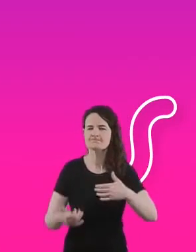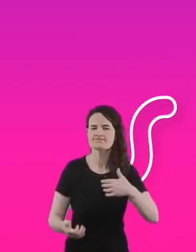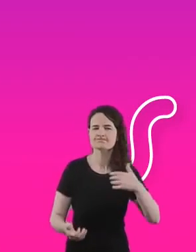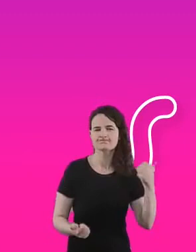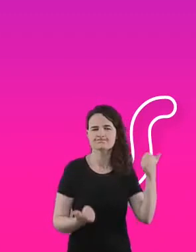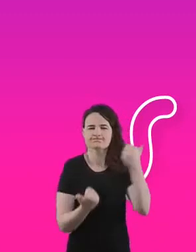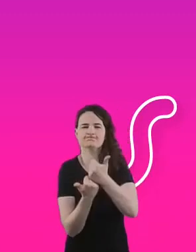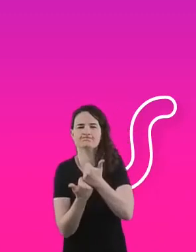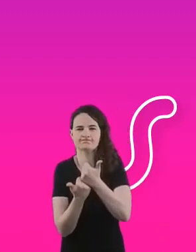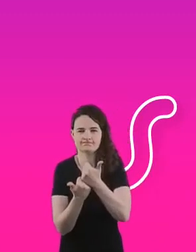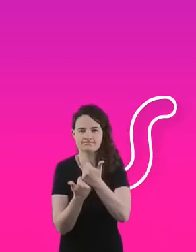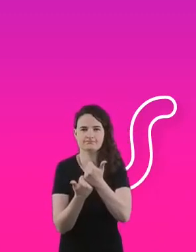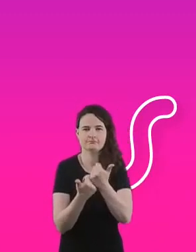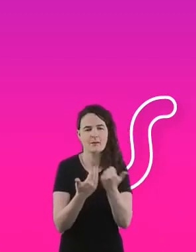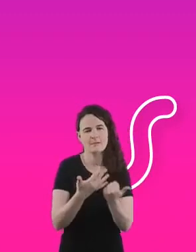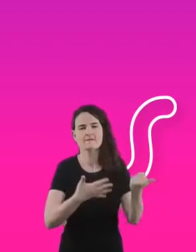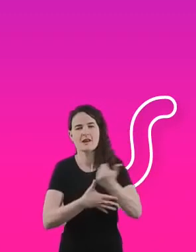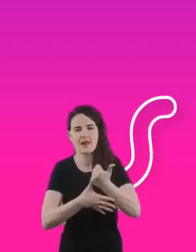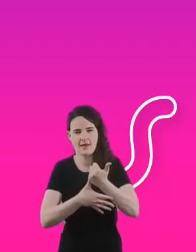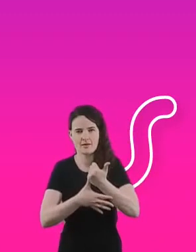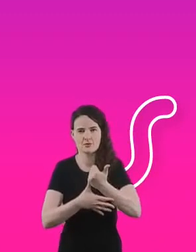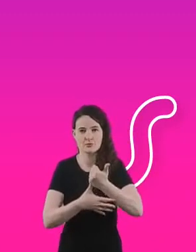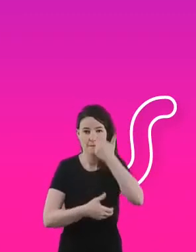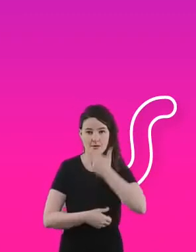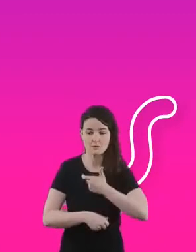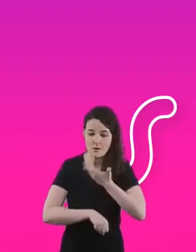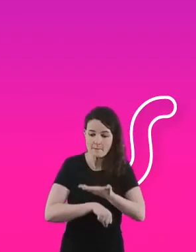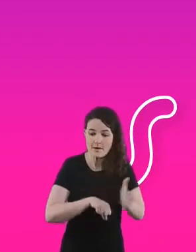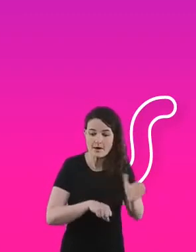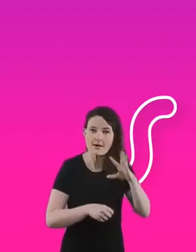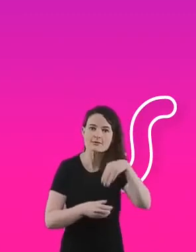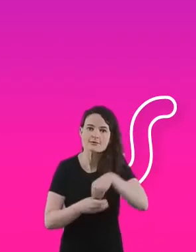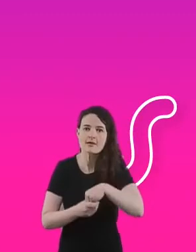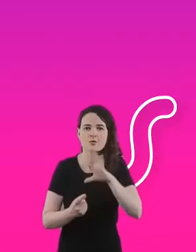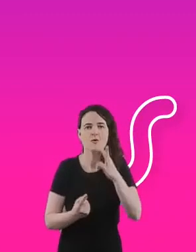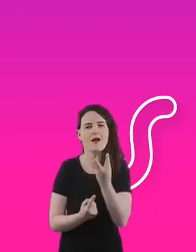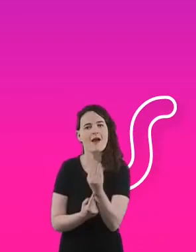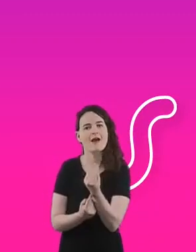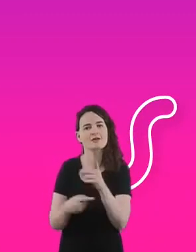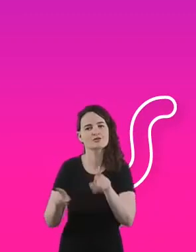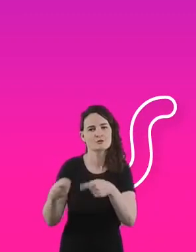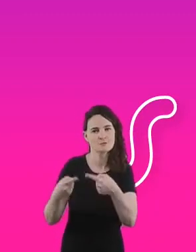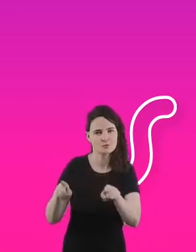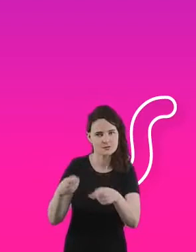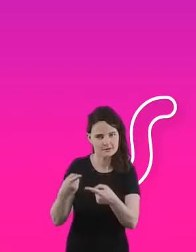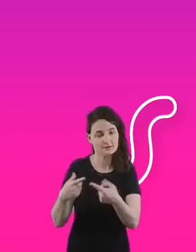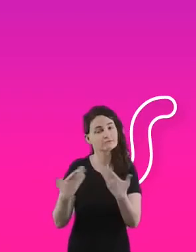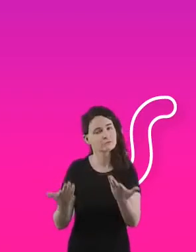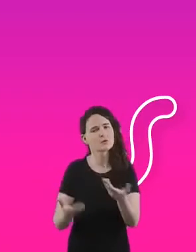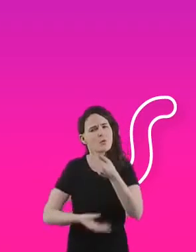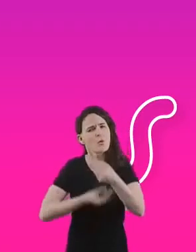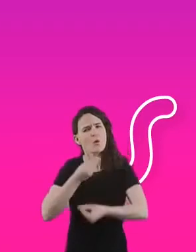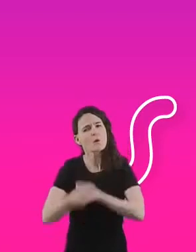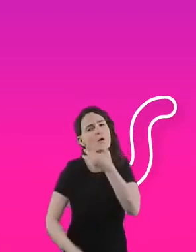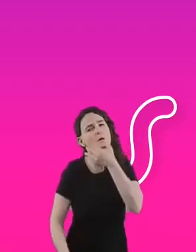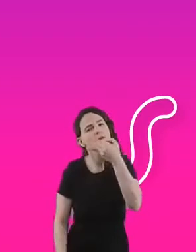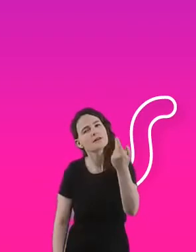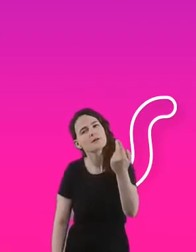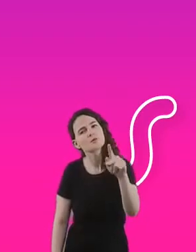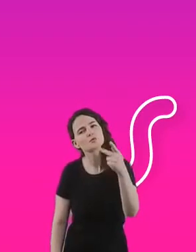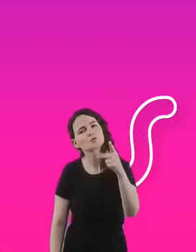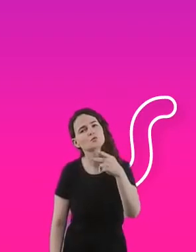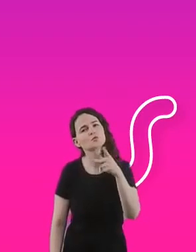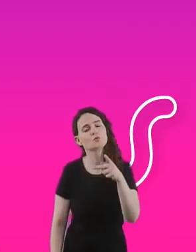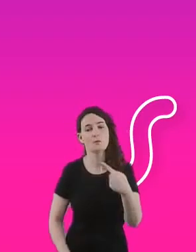enxerga, então, que a arte pode ser esse canal de resgate da identidade negra brasileira, quando, por exemplo, o funk é tão hostilizado por